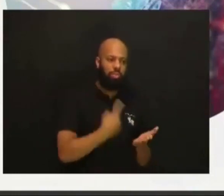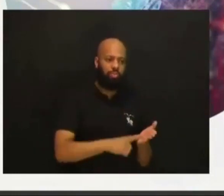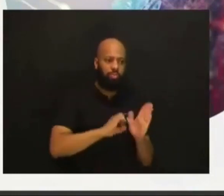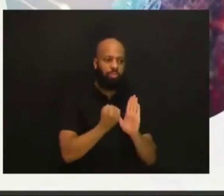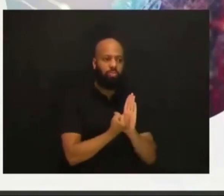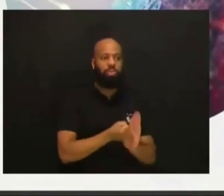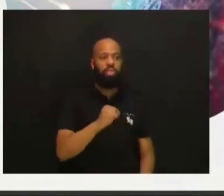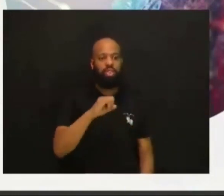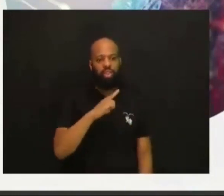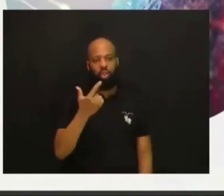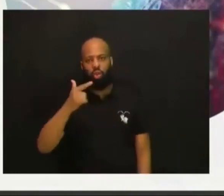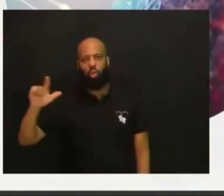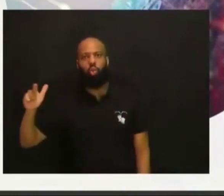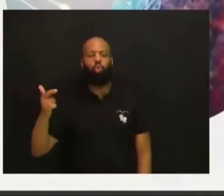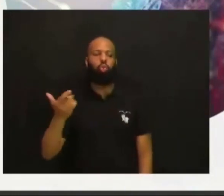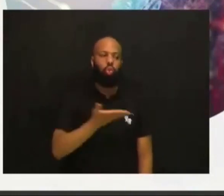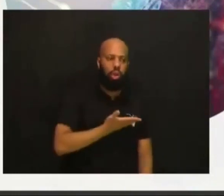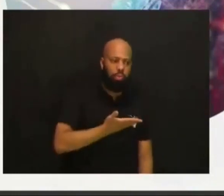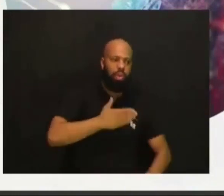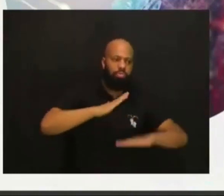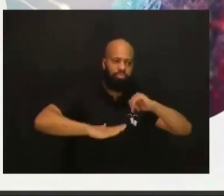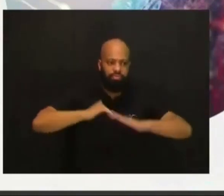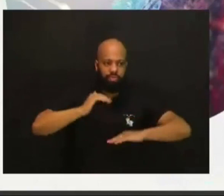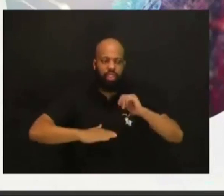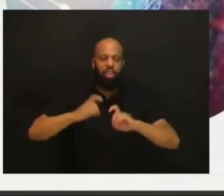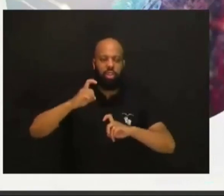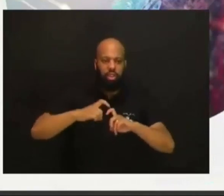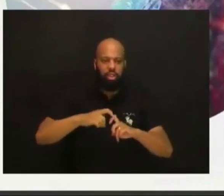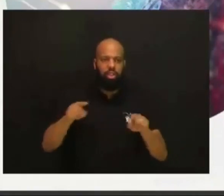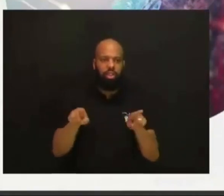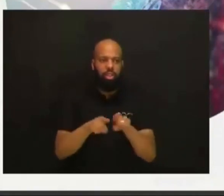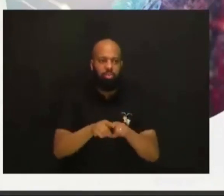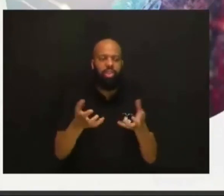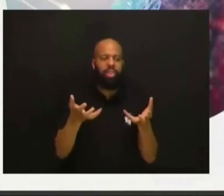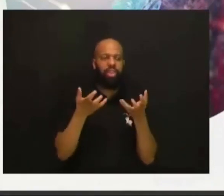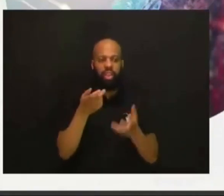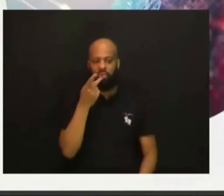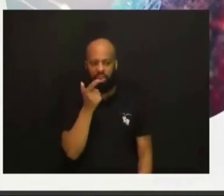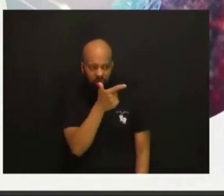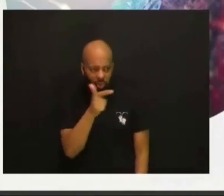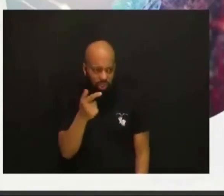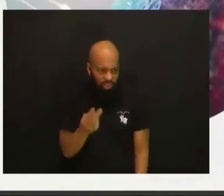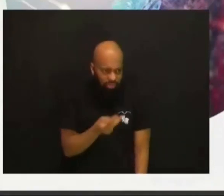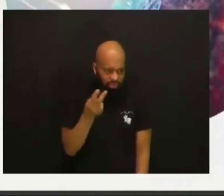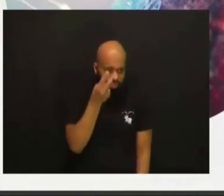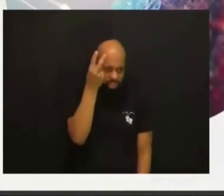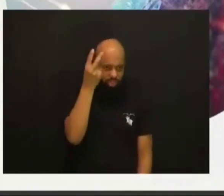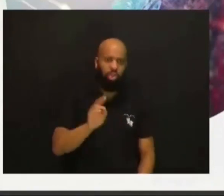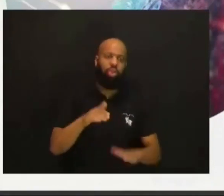outros colegas, como o Dr. Henrique citou, outros colegas médicos querendo dizer que não existe valor,